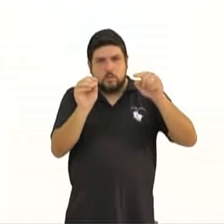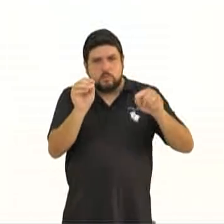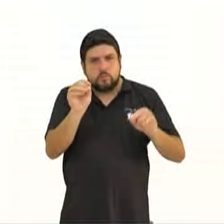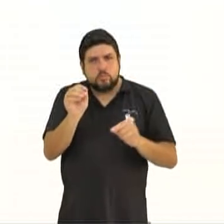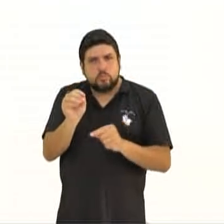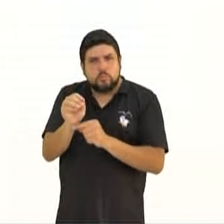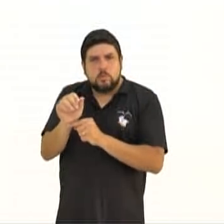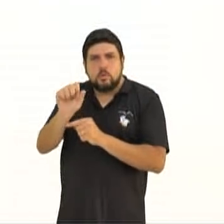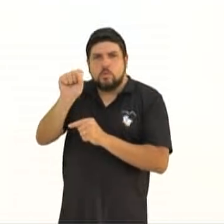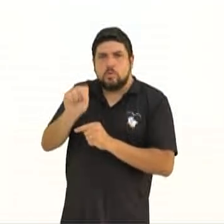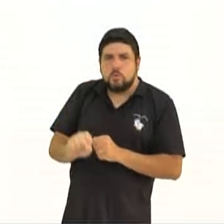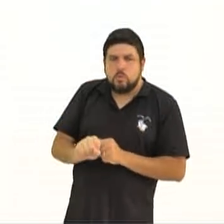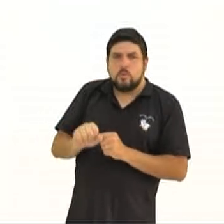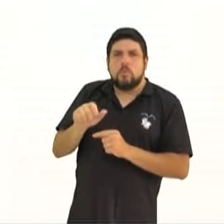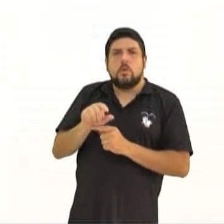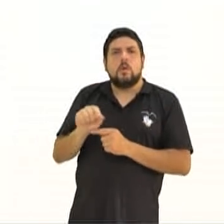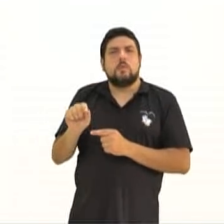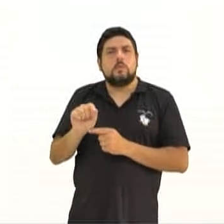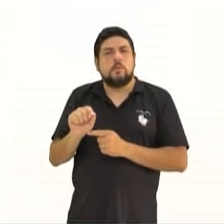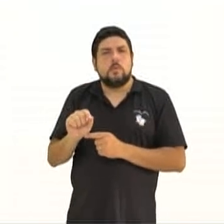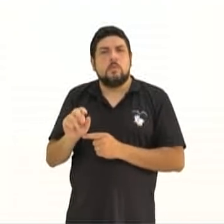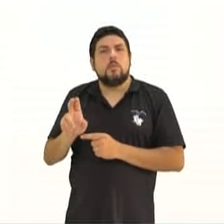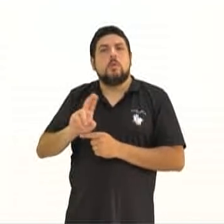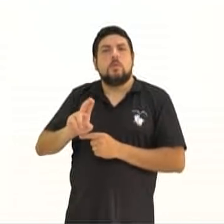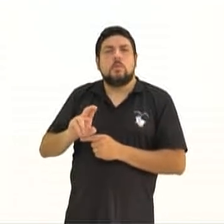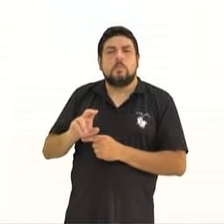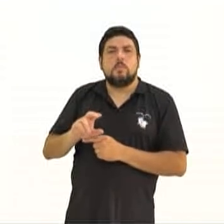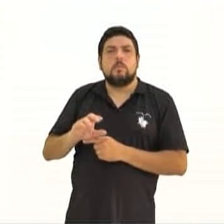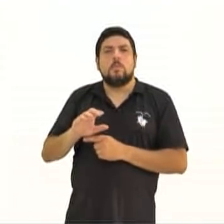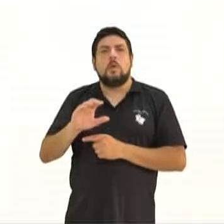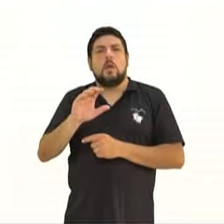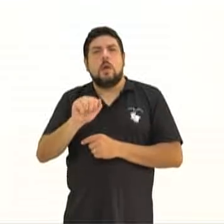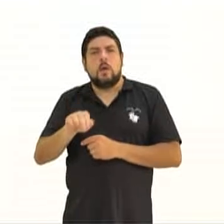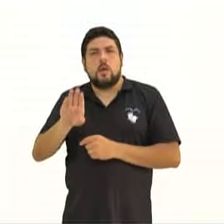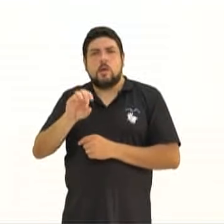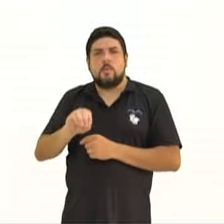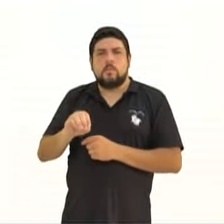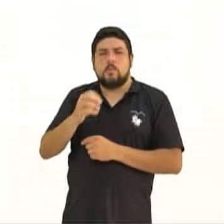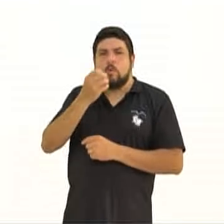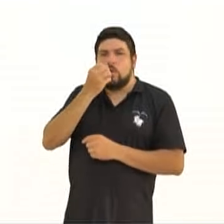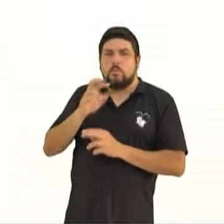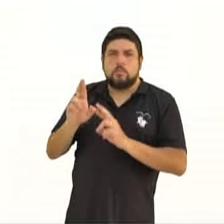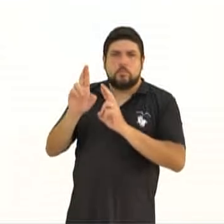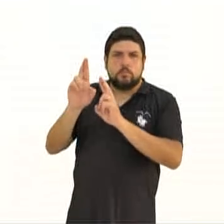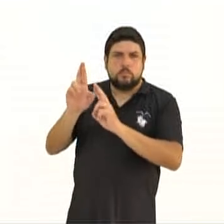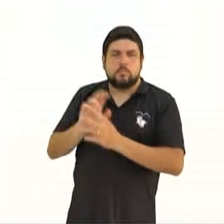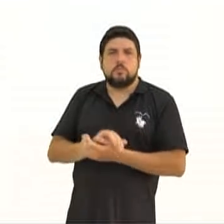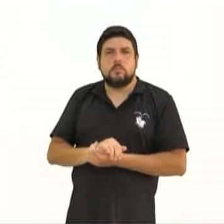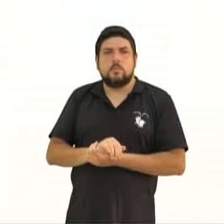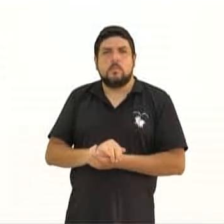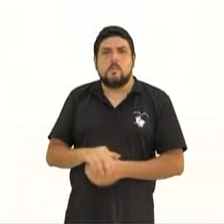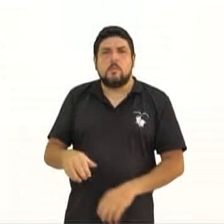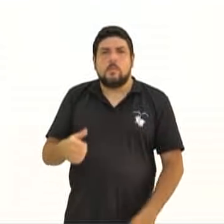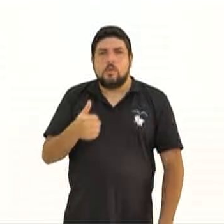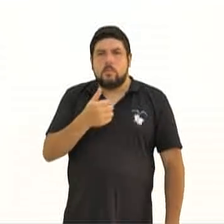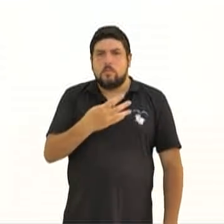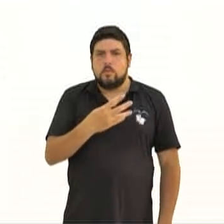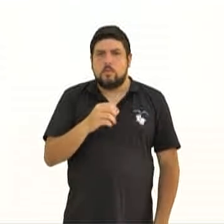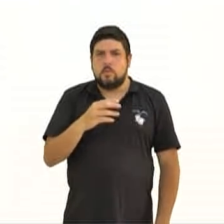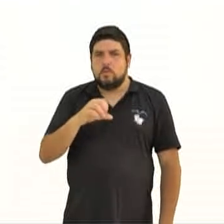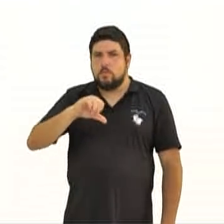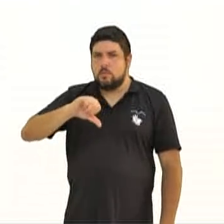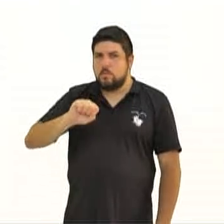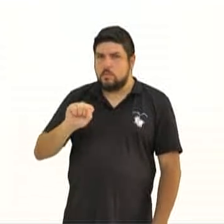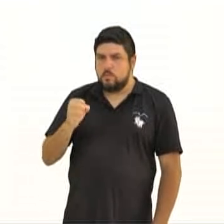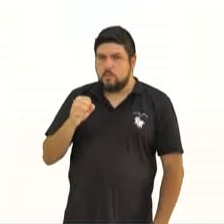Tormentas, que então foi rebatizado pelo feito como Cabo da Boa Esperança. E em 1498,